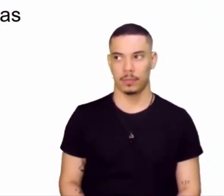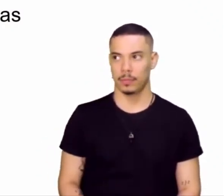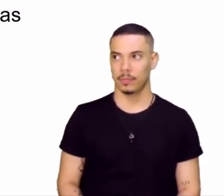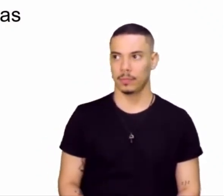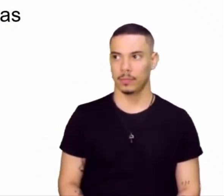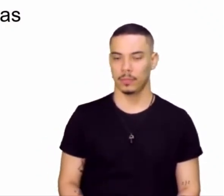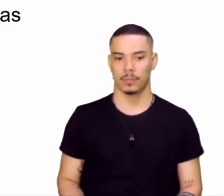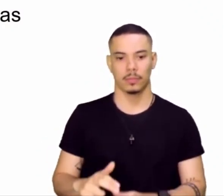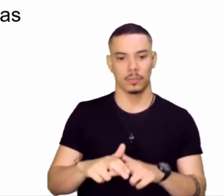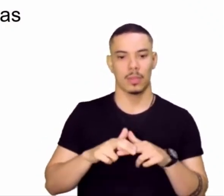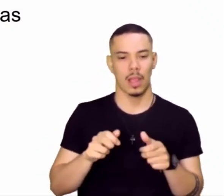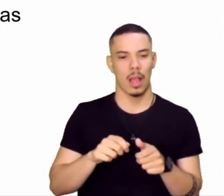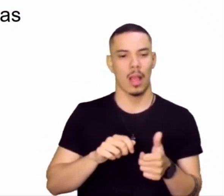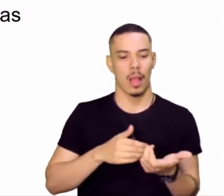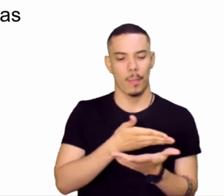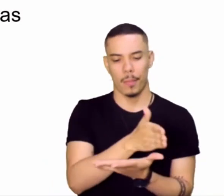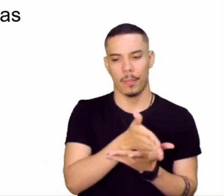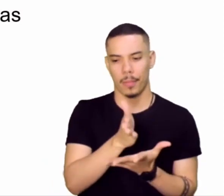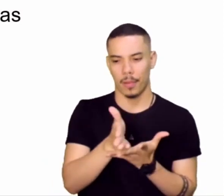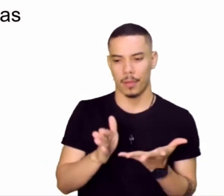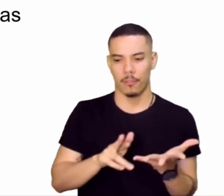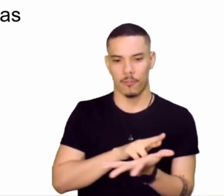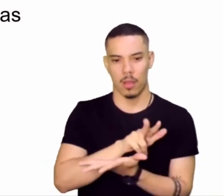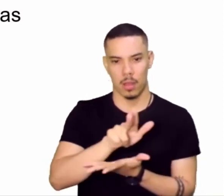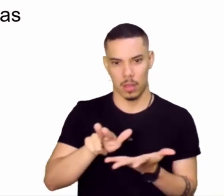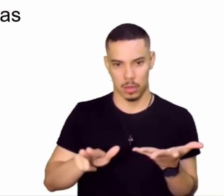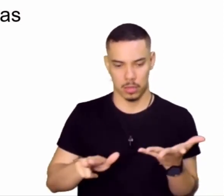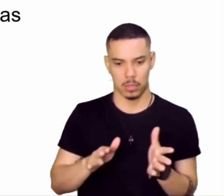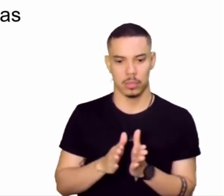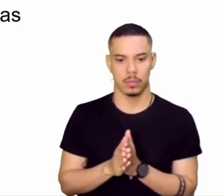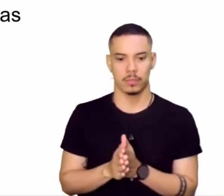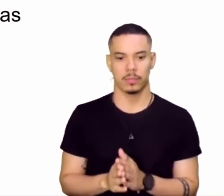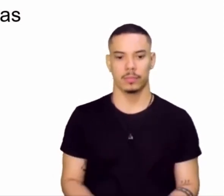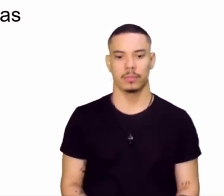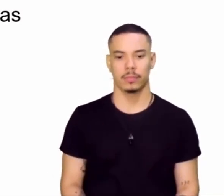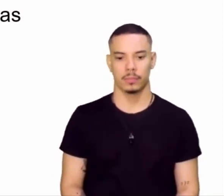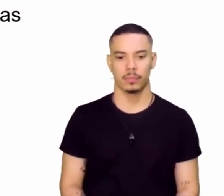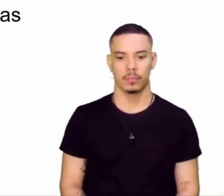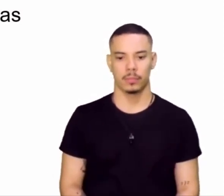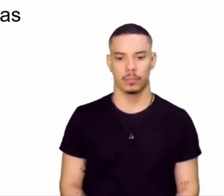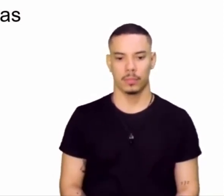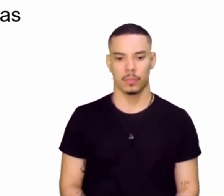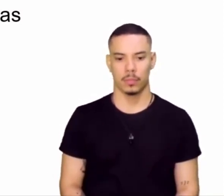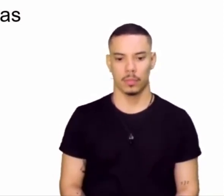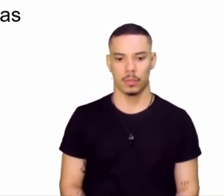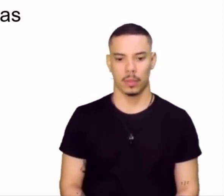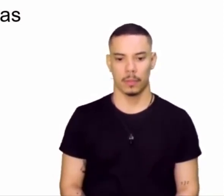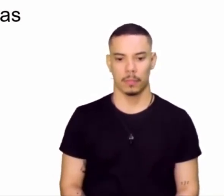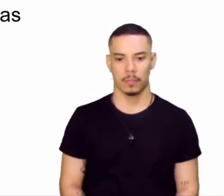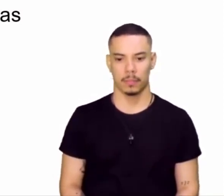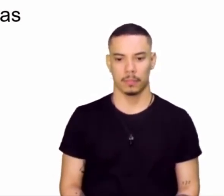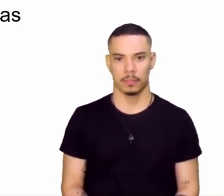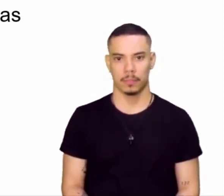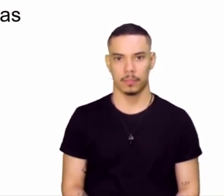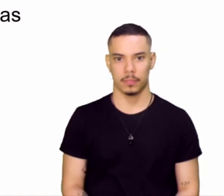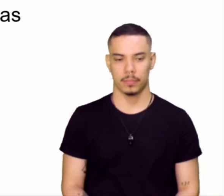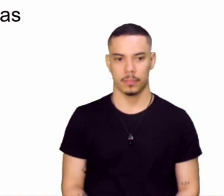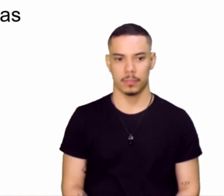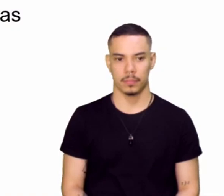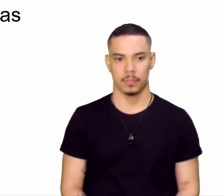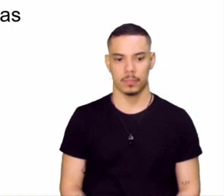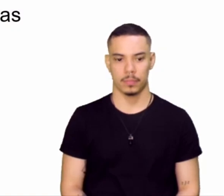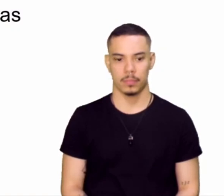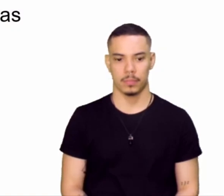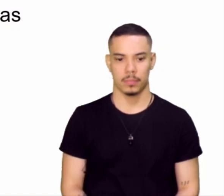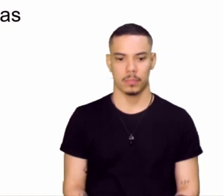uma ampla gama de direitos. Dos traços distingue, né, a democracia de todas as